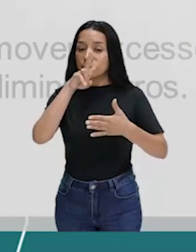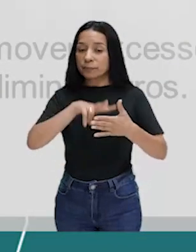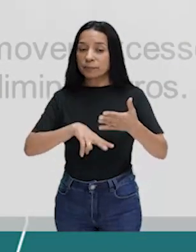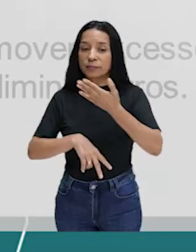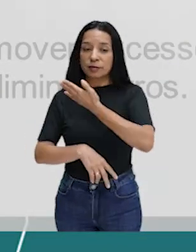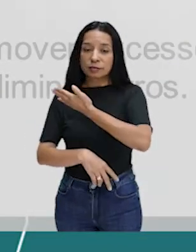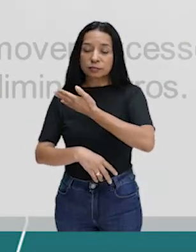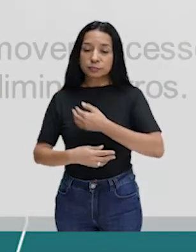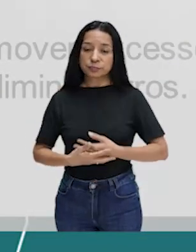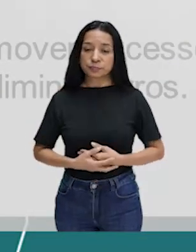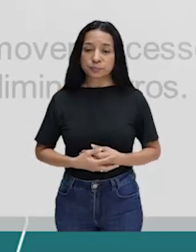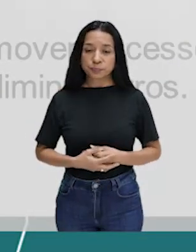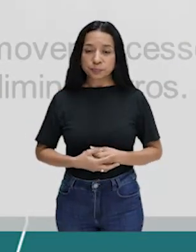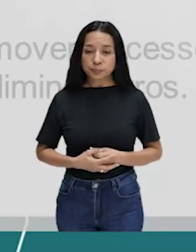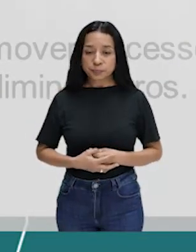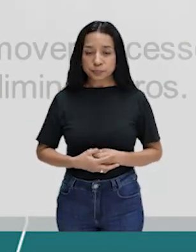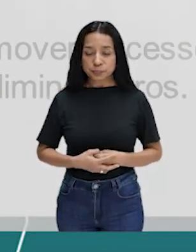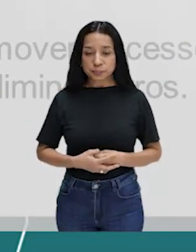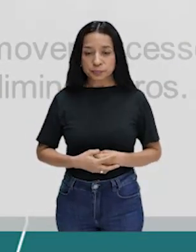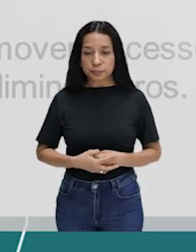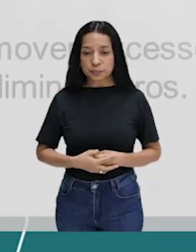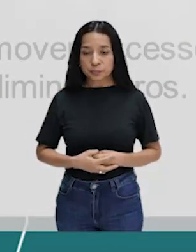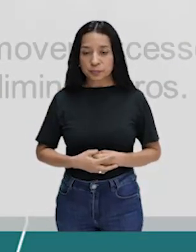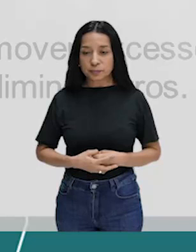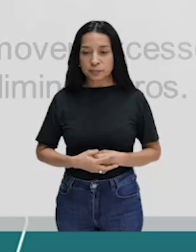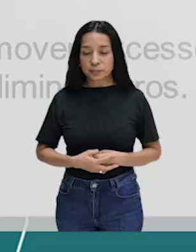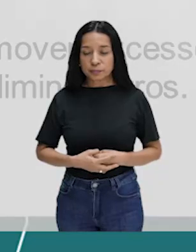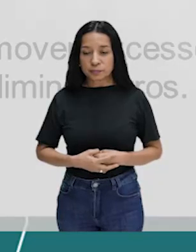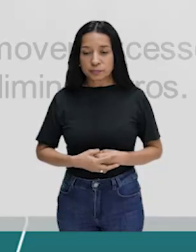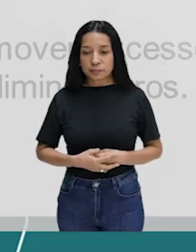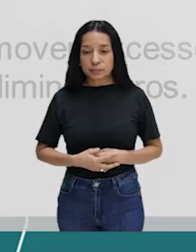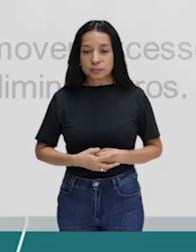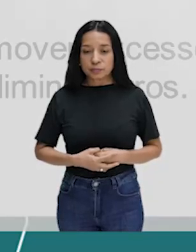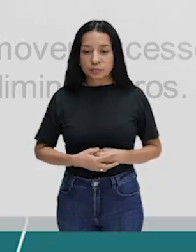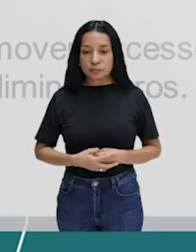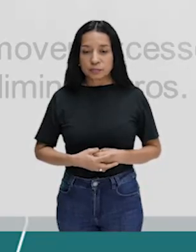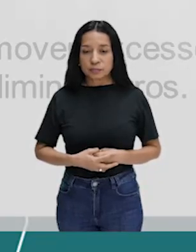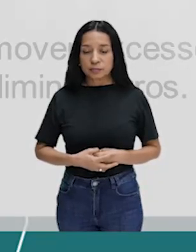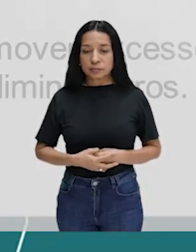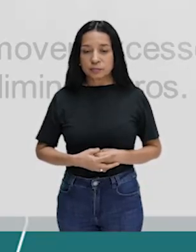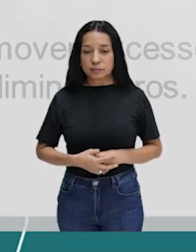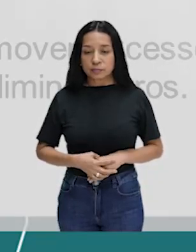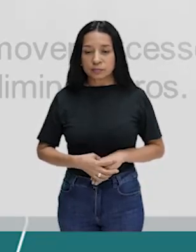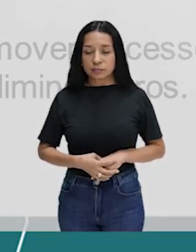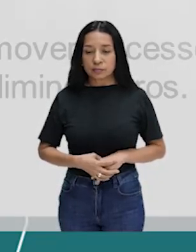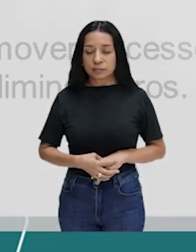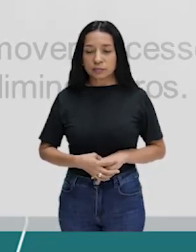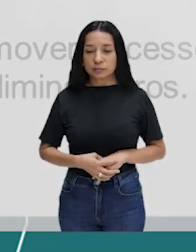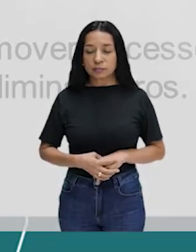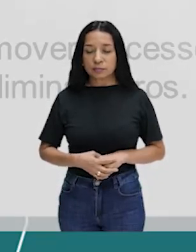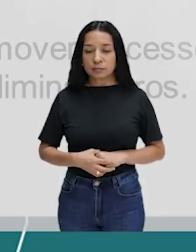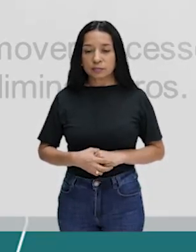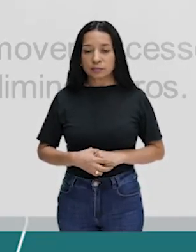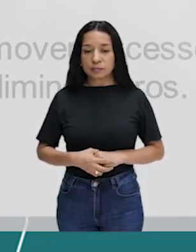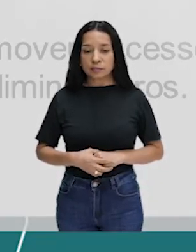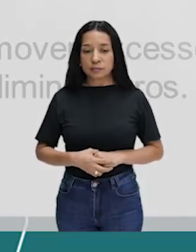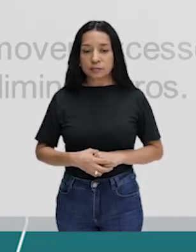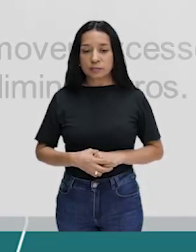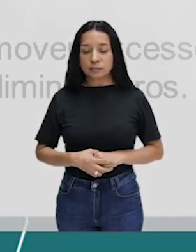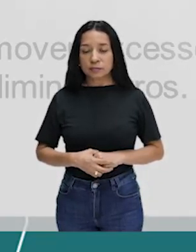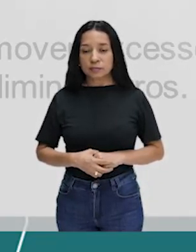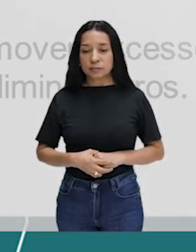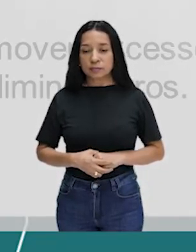lá no mata-borrão do céu, chupavam manchas torturadas. Que sufoco